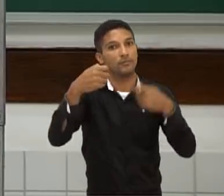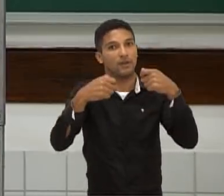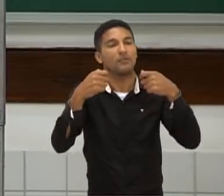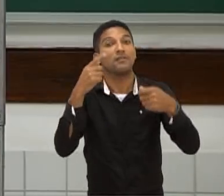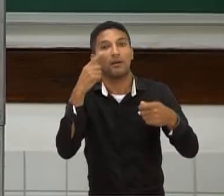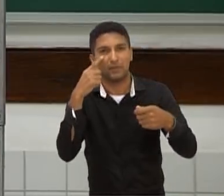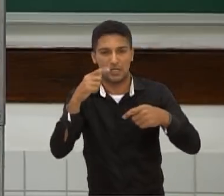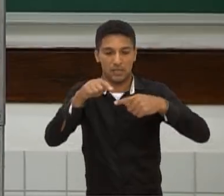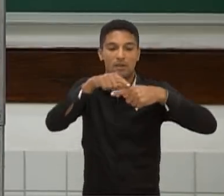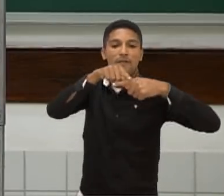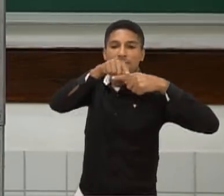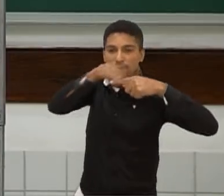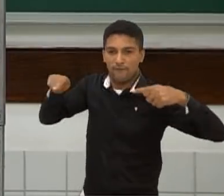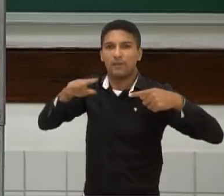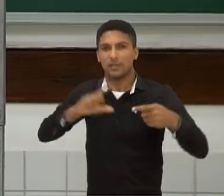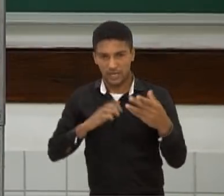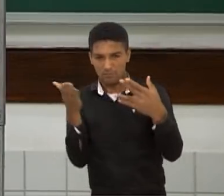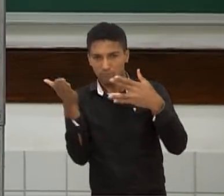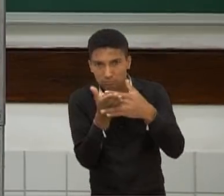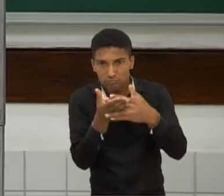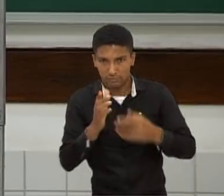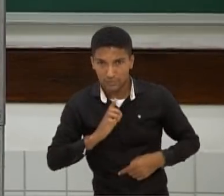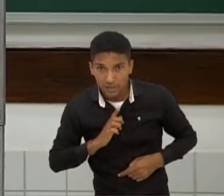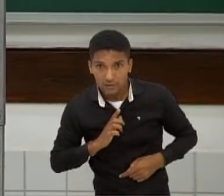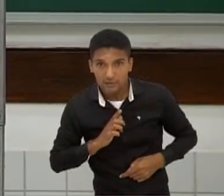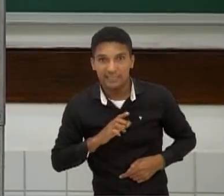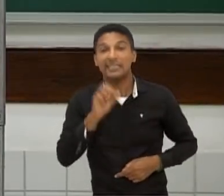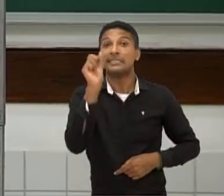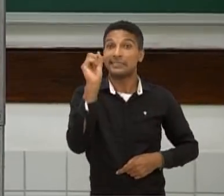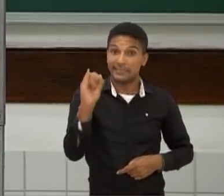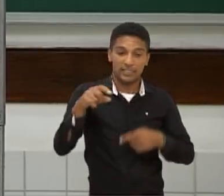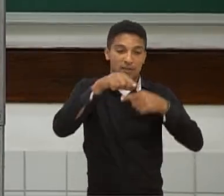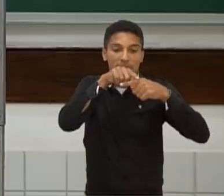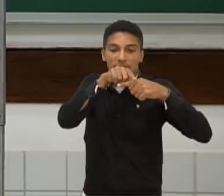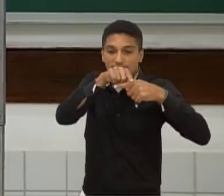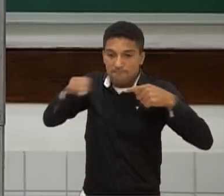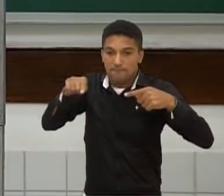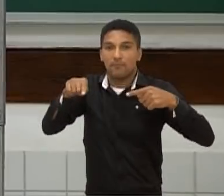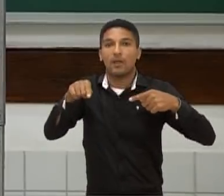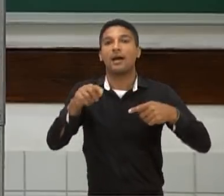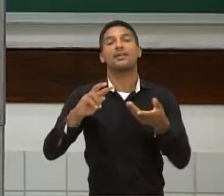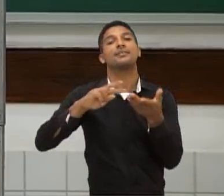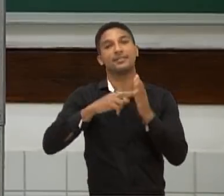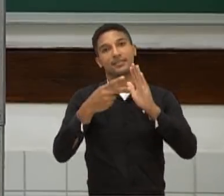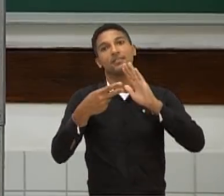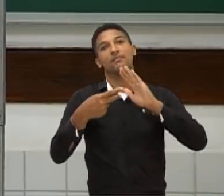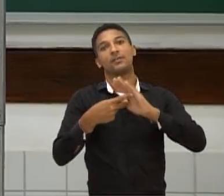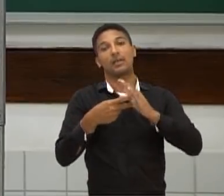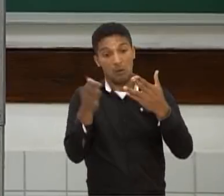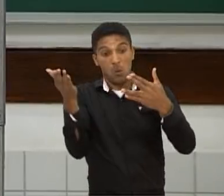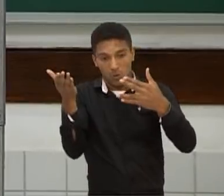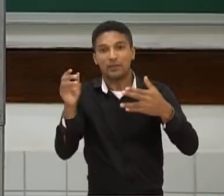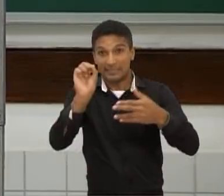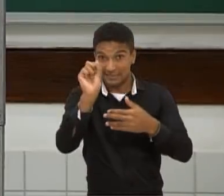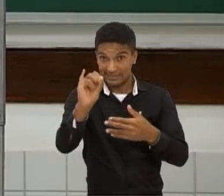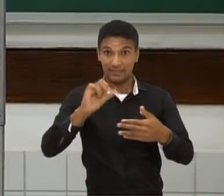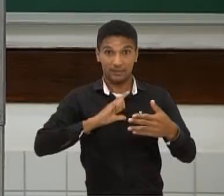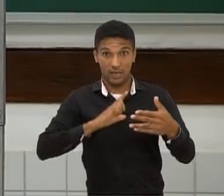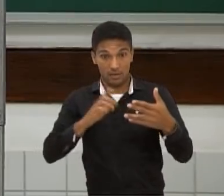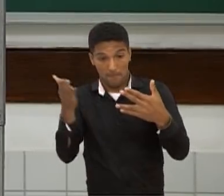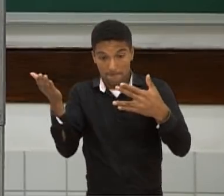dividi-la, né? Se dividir, é o quê? Ela é não convexa, ou côncavo, né? Não convexo ou côncavo. E